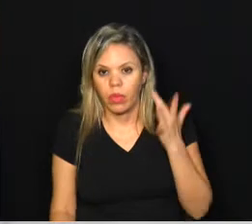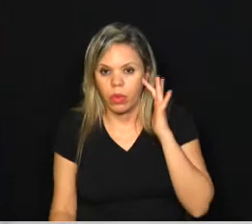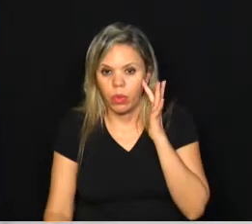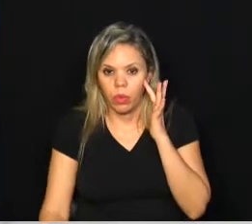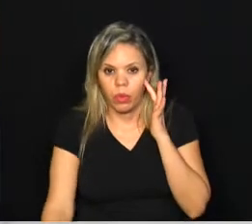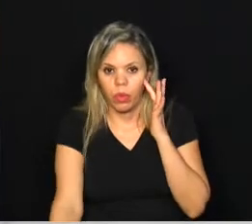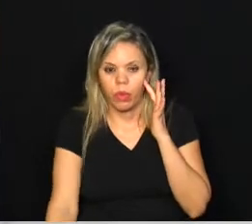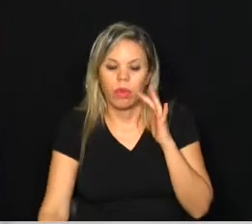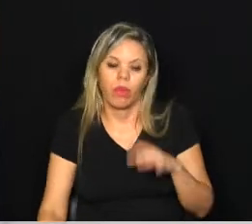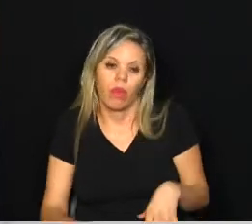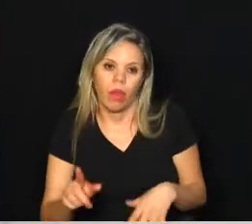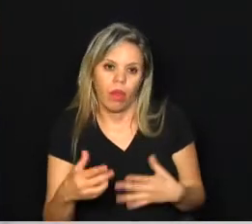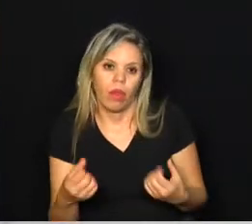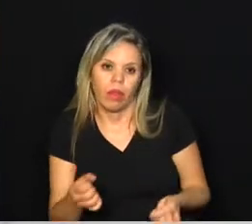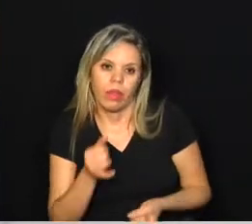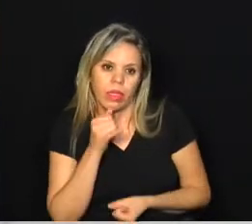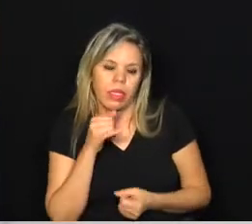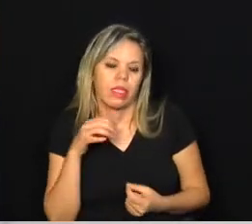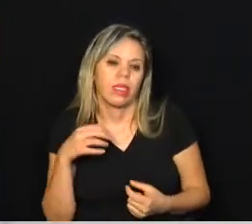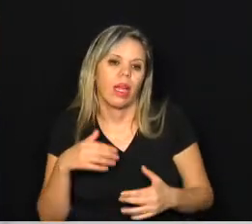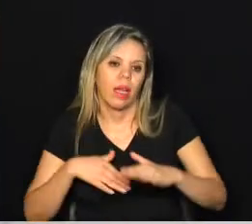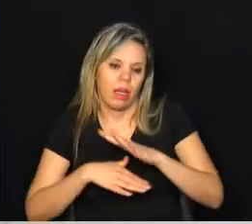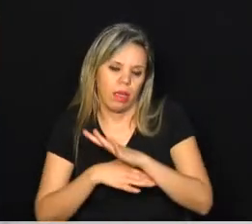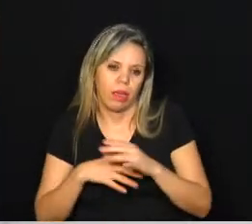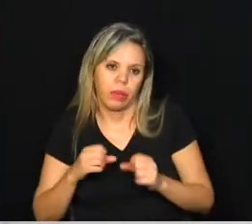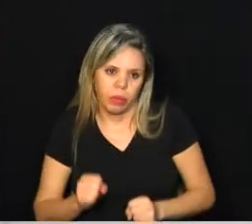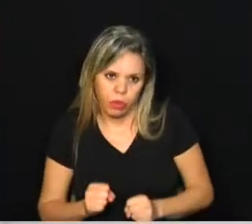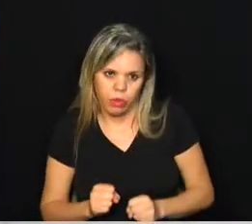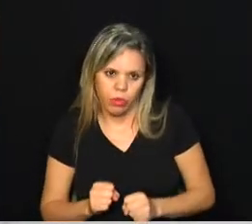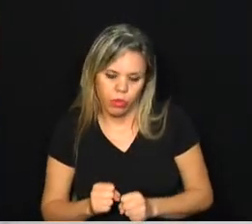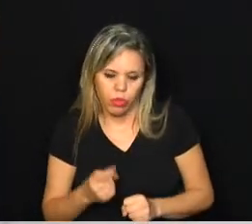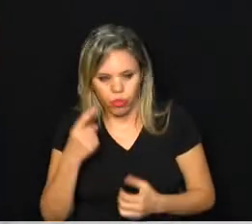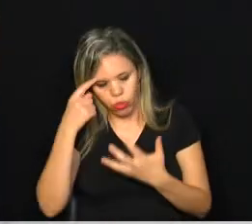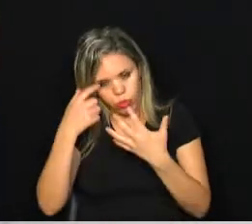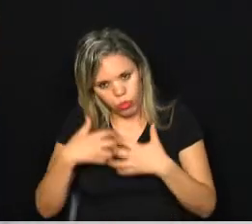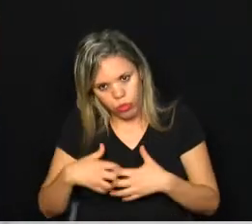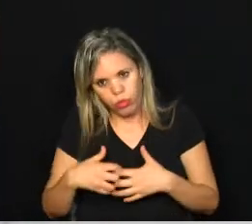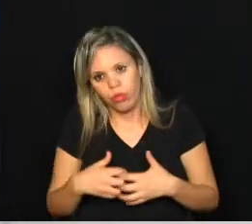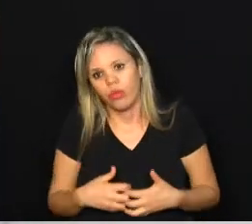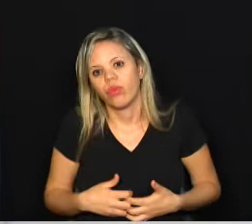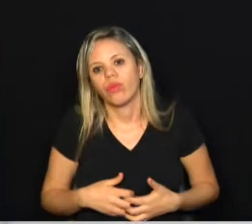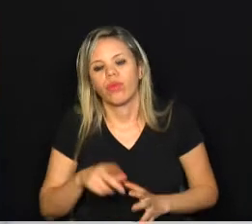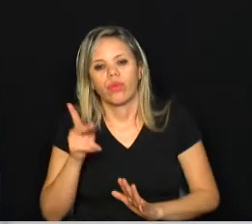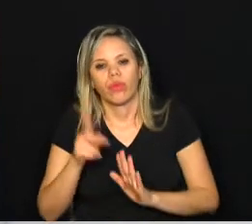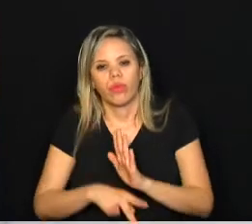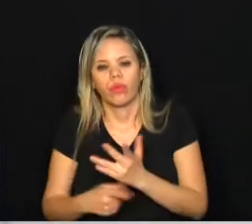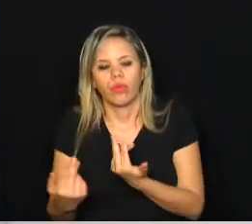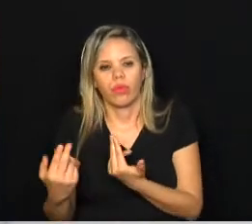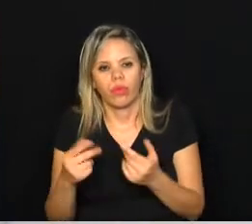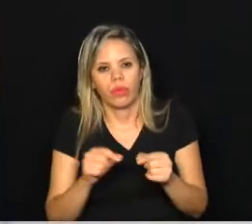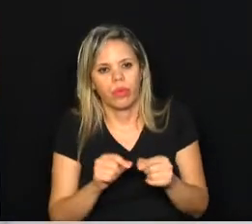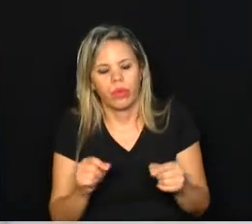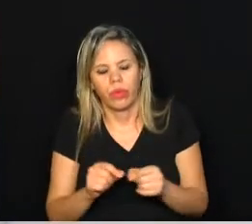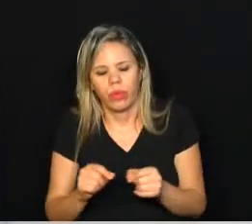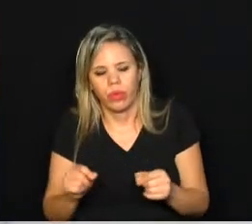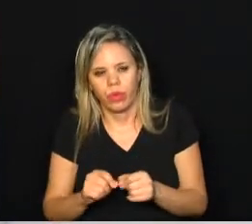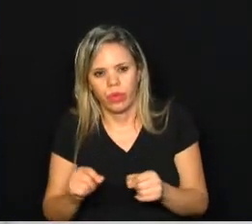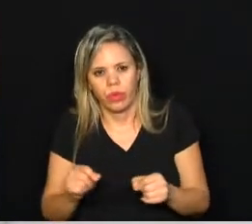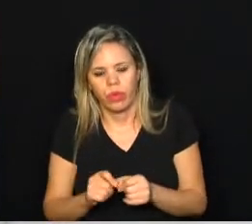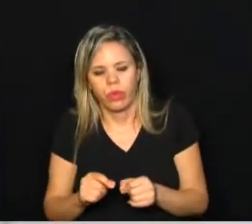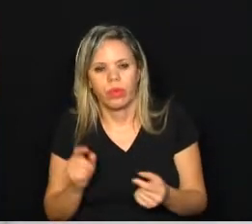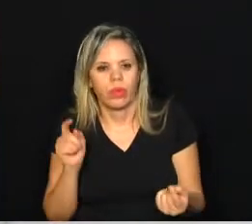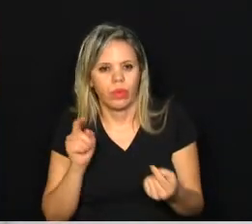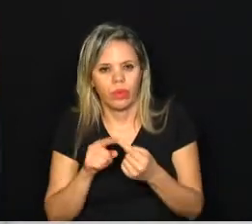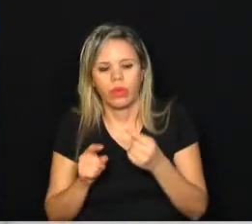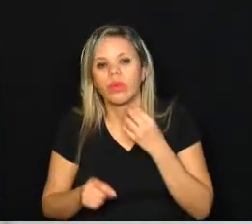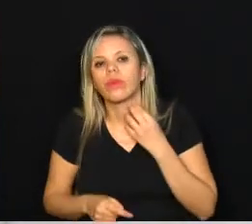muito pertinente que a Câmara possa estar pensando em projetos que façam, porque faz muito